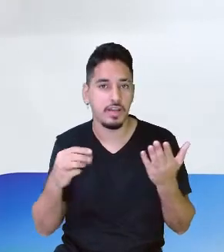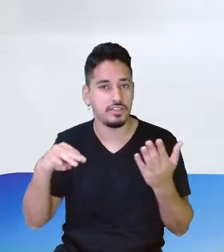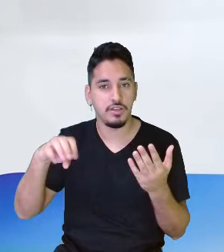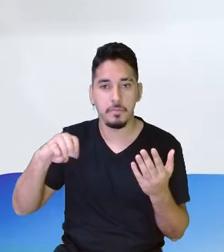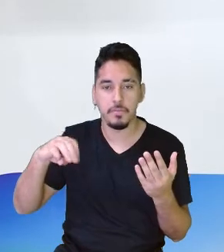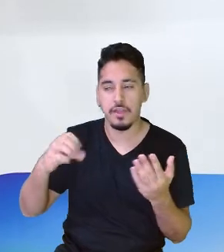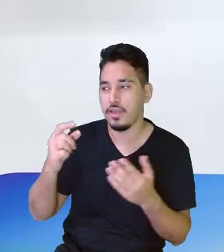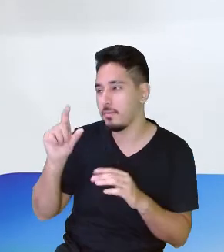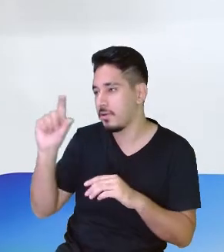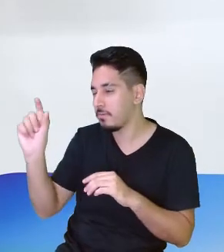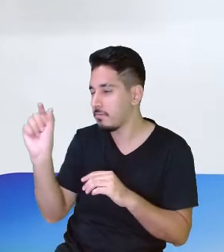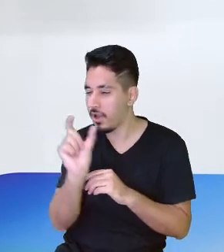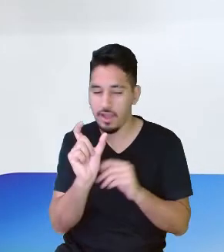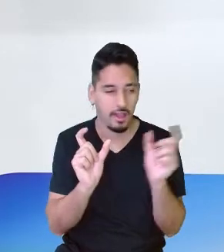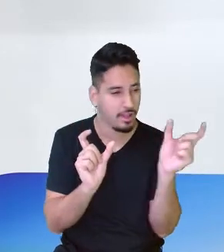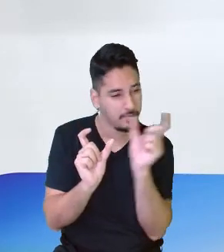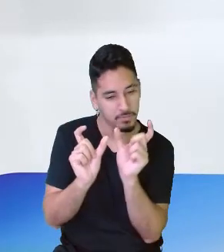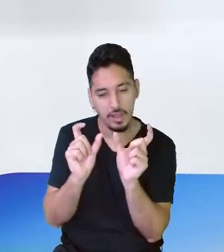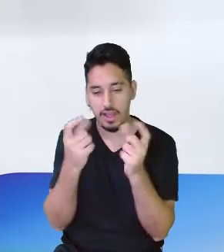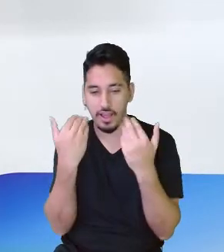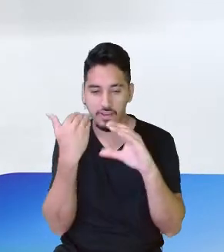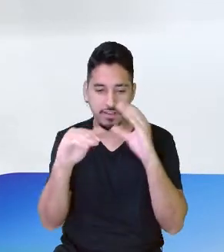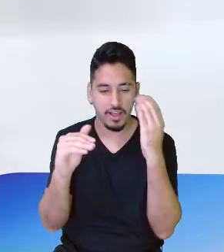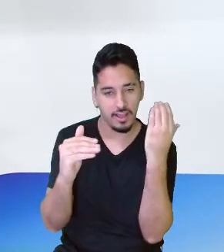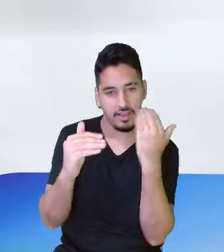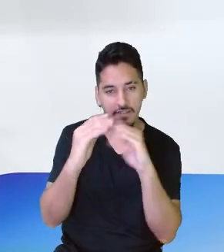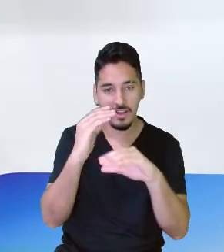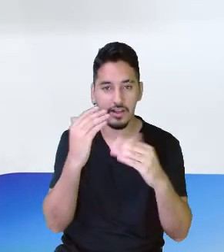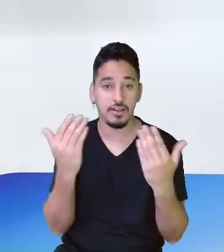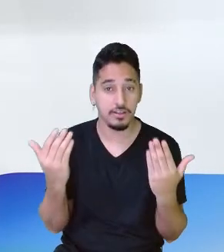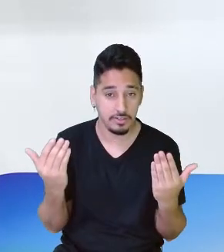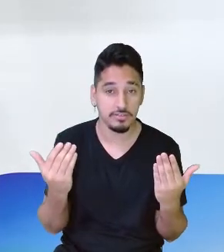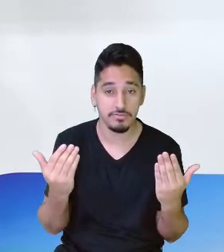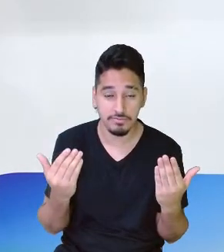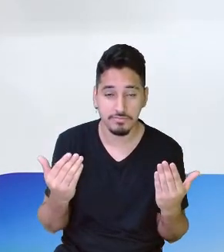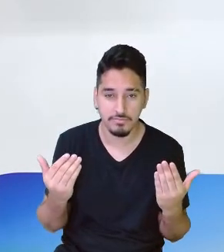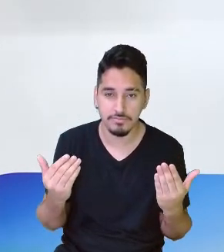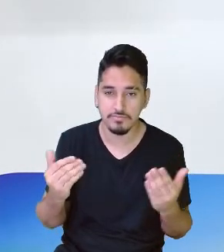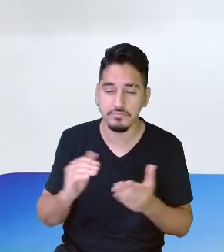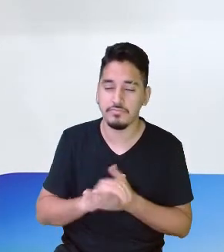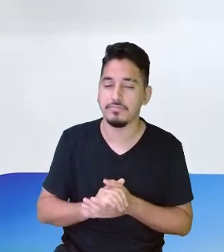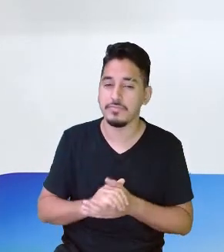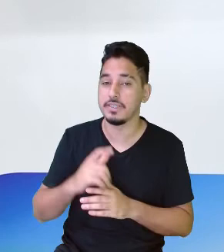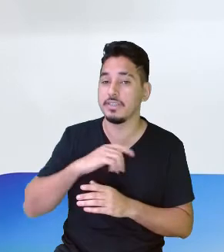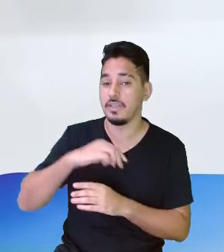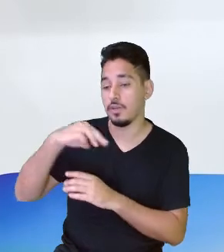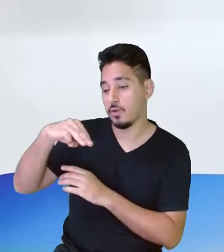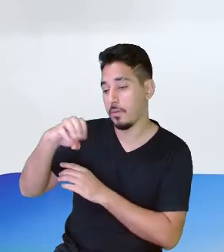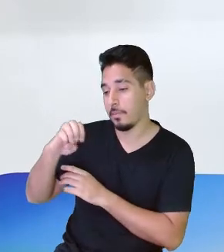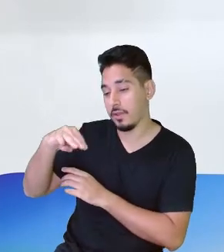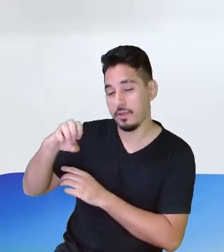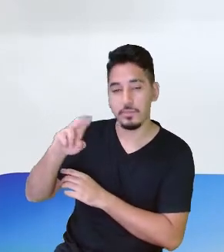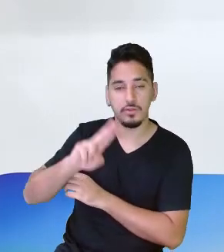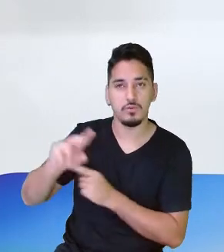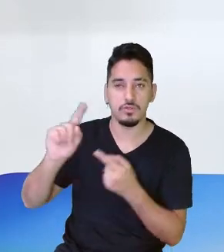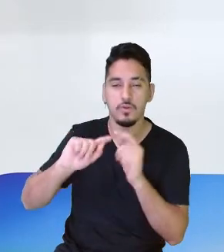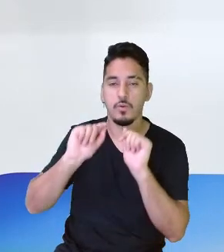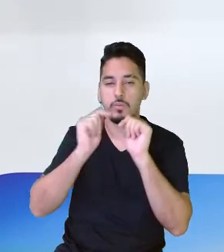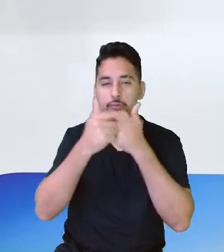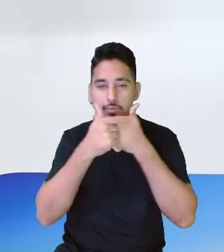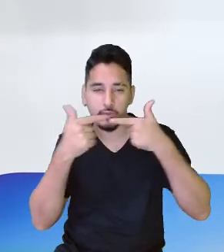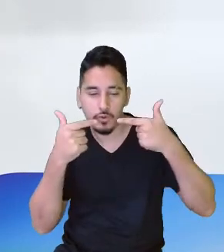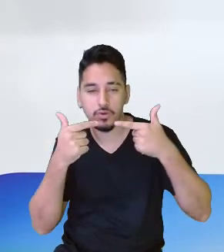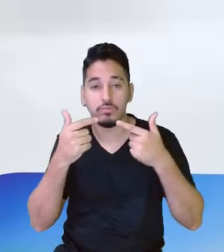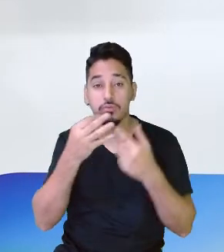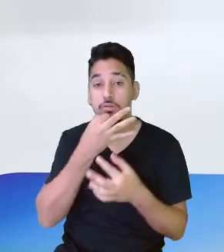lugares diversos também, né? Diversificados. A gente tem o meme que utiliza o humor, a